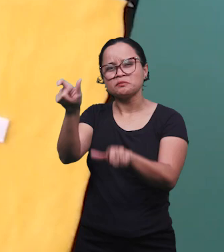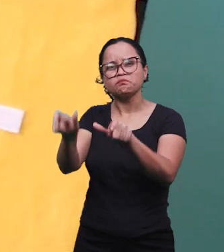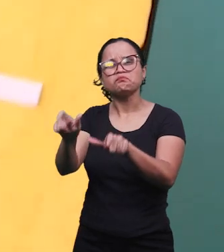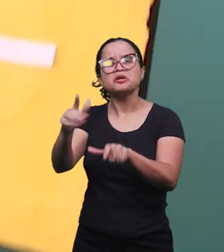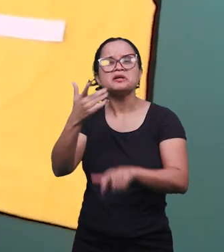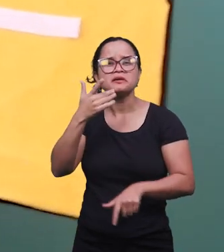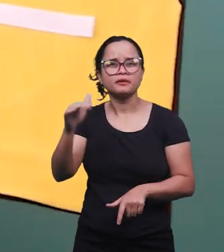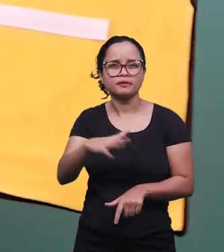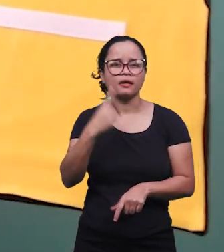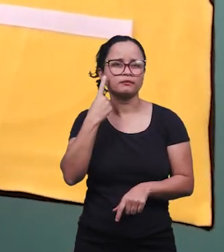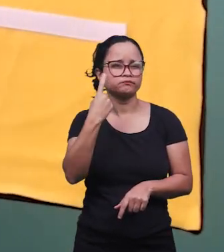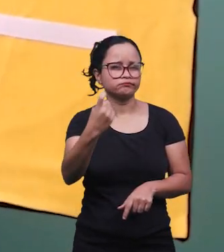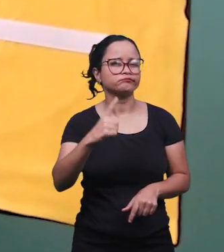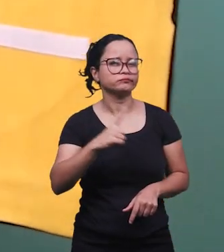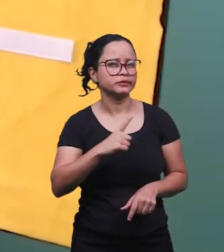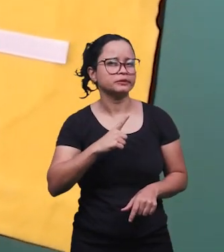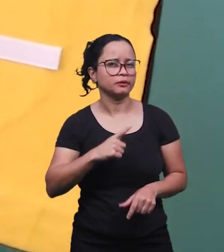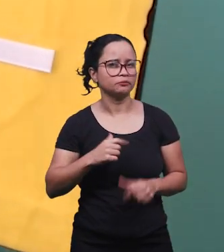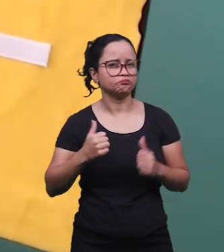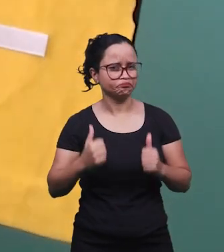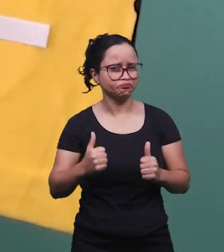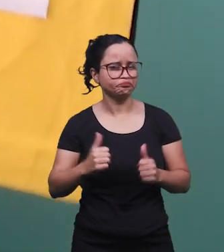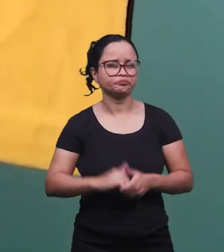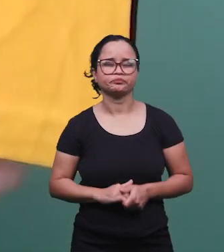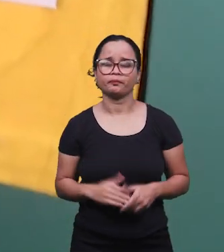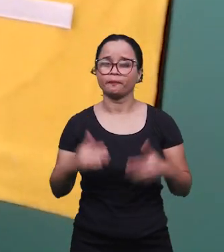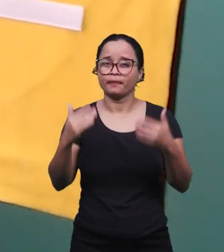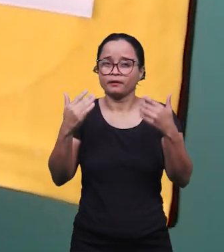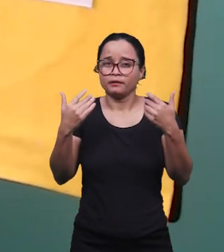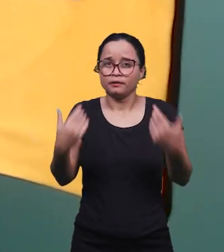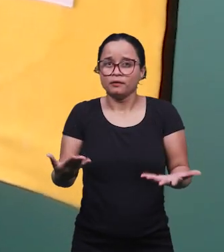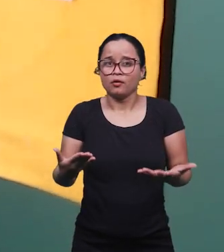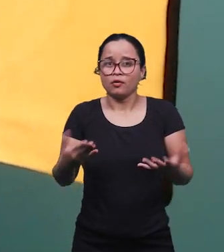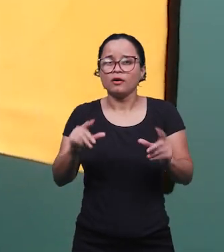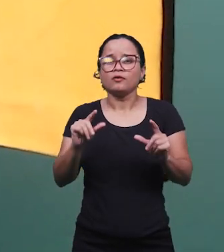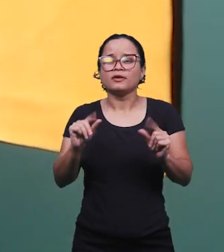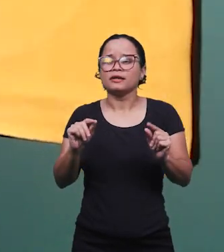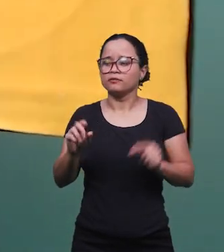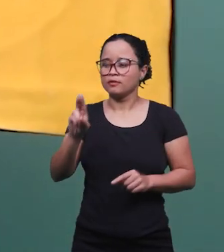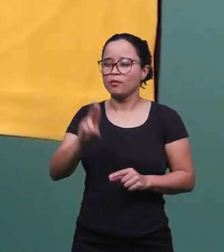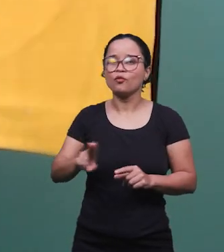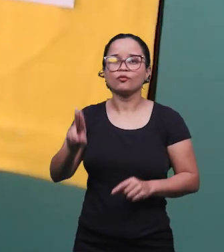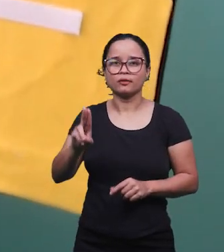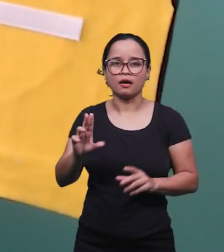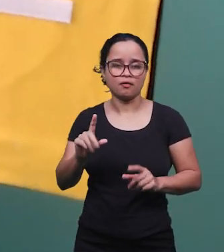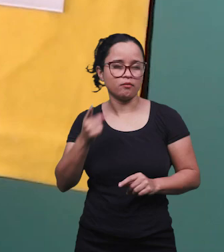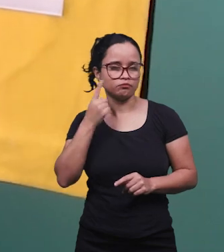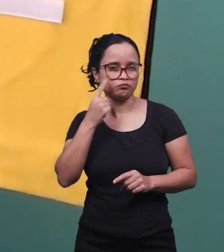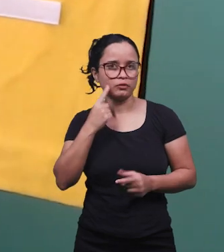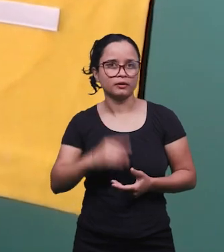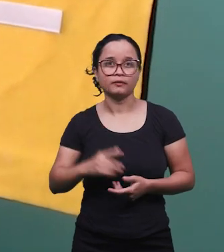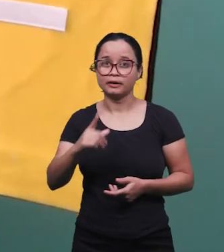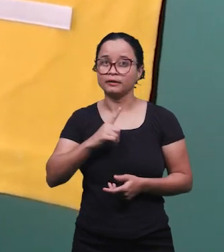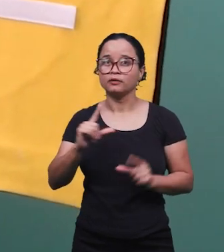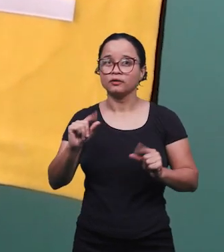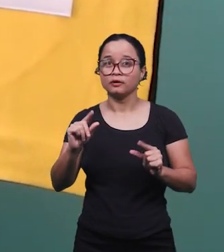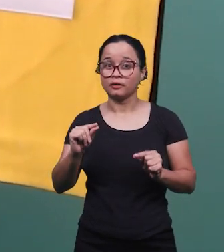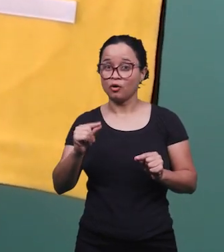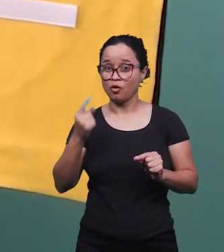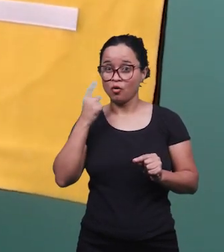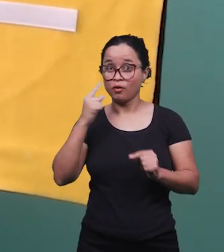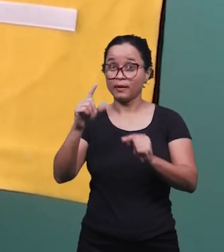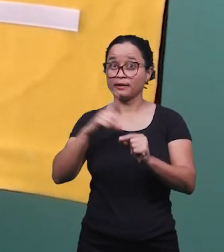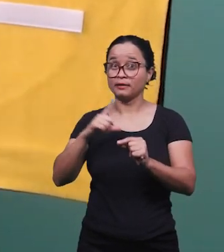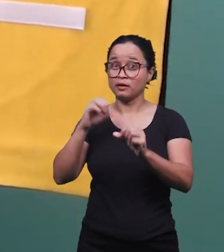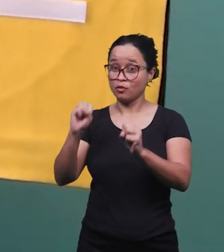tem interesse. Bom? Então, o que é esse recurso? Ele vai compor